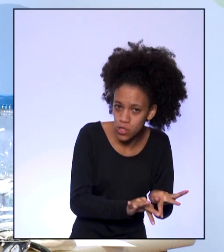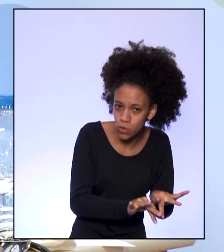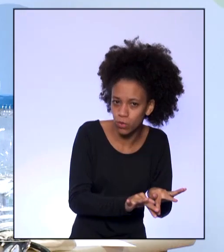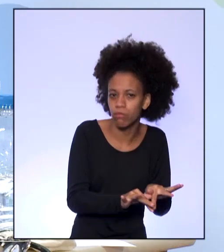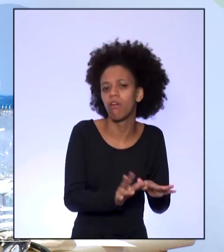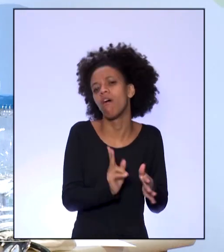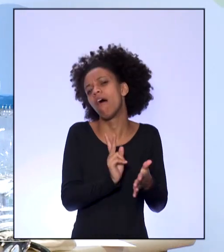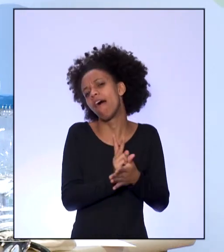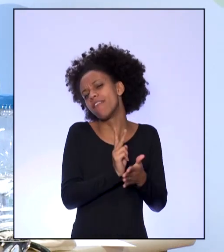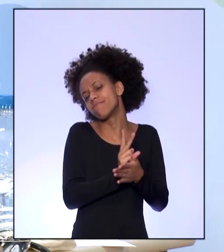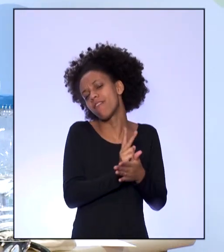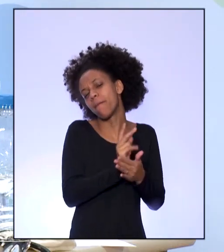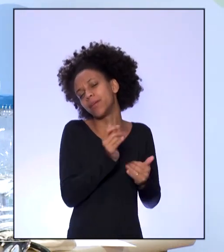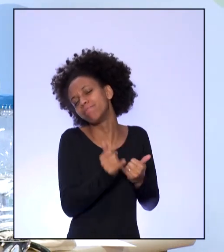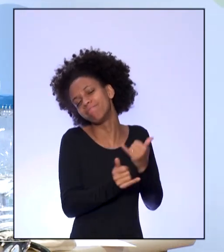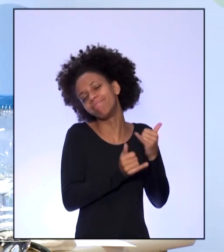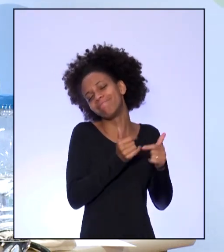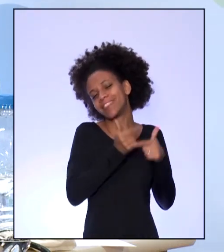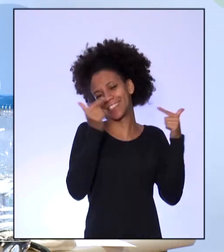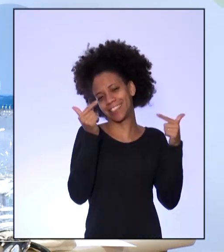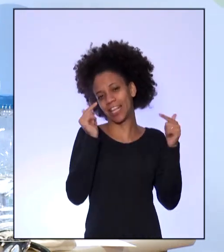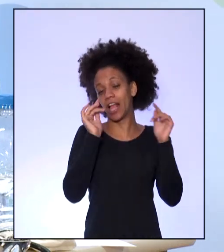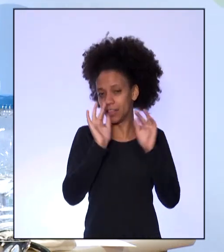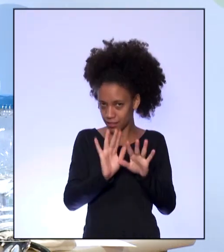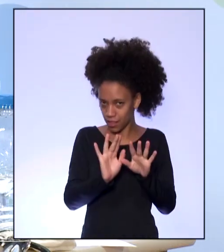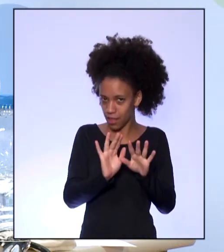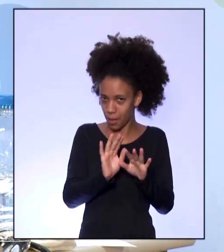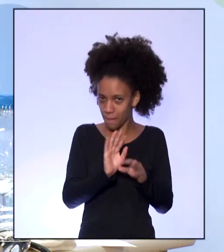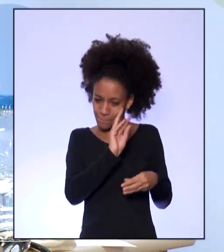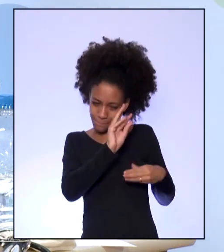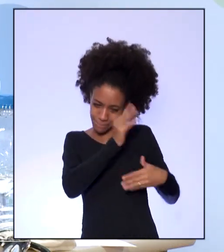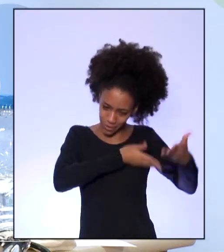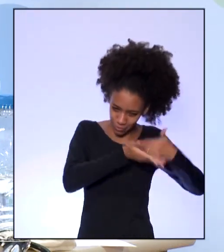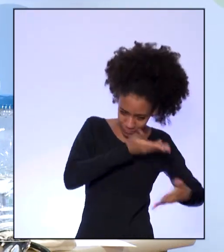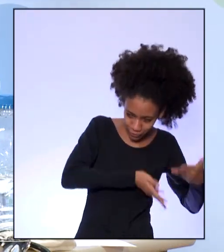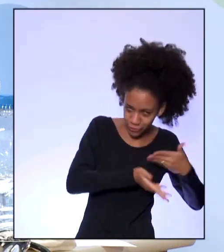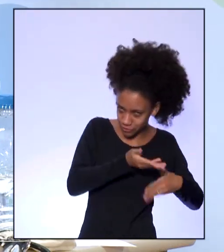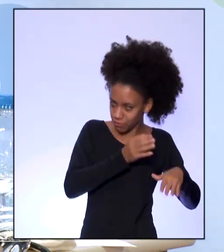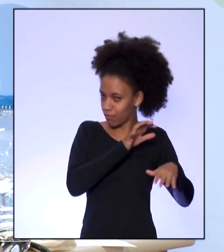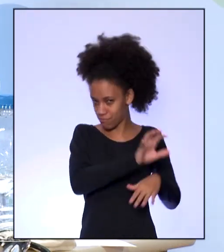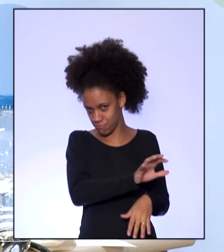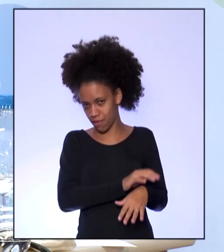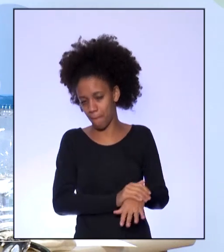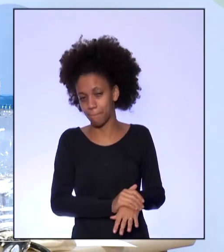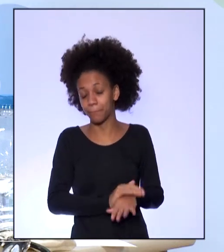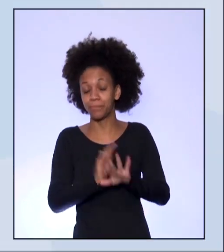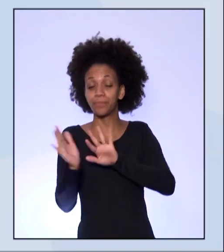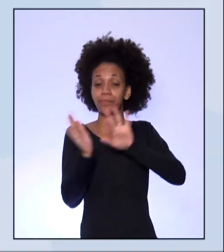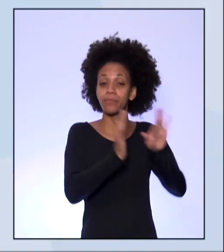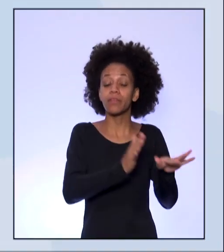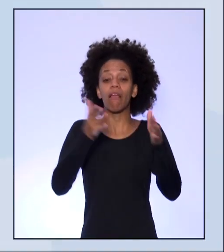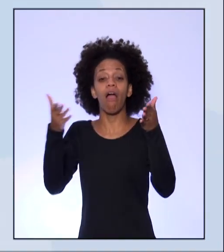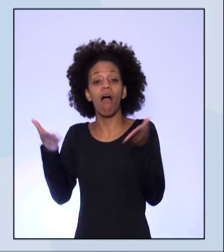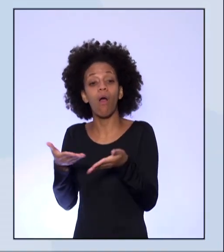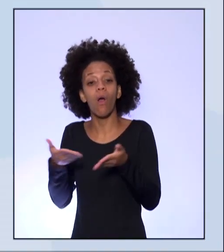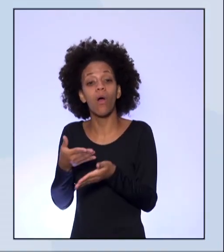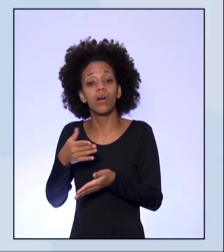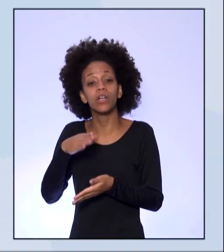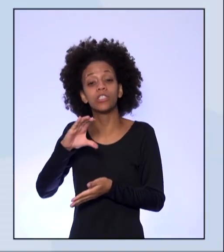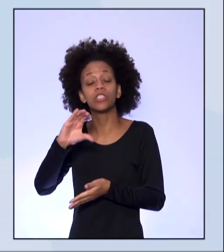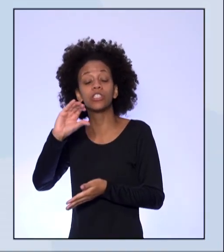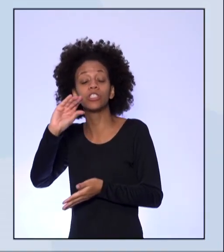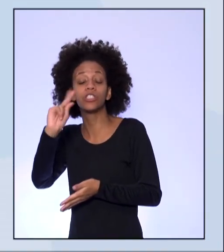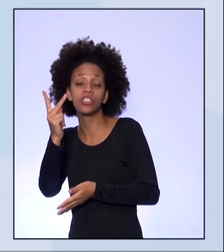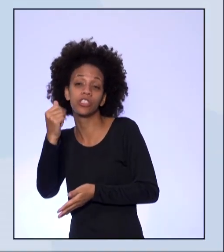uma pegadinha de humor, tá bom? Para ser viralizado. É assim que acontece com ele. O nosso próximo assunto é